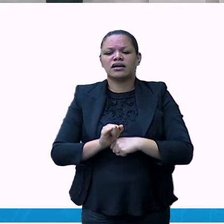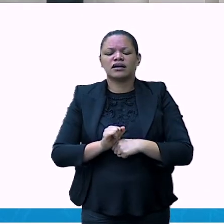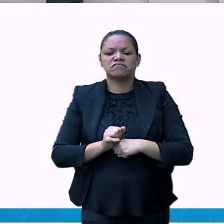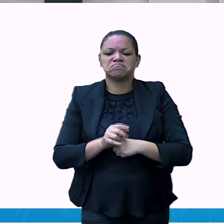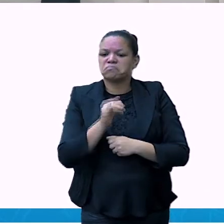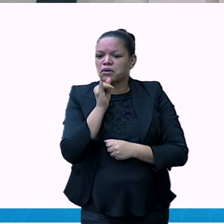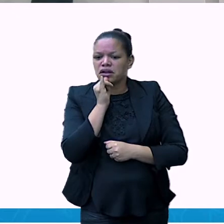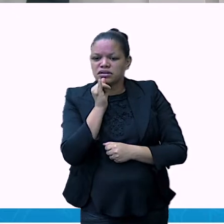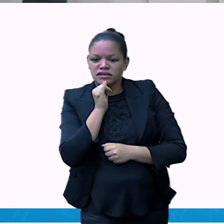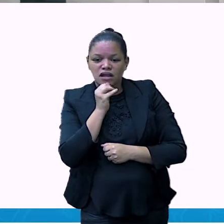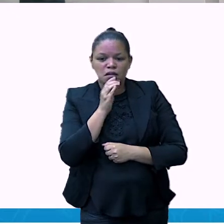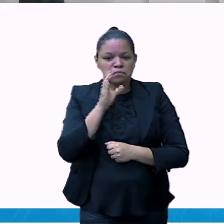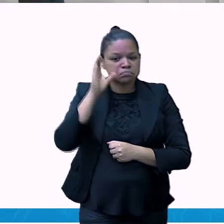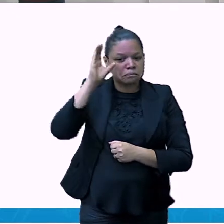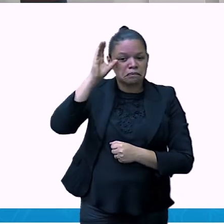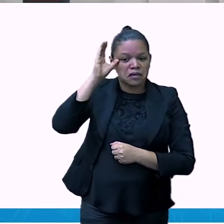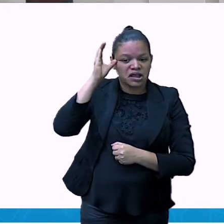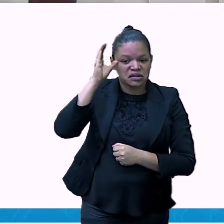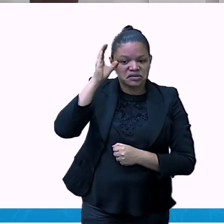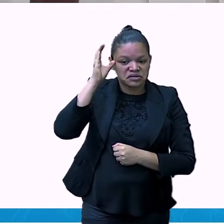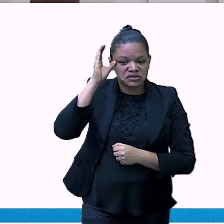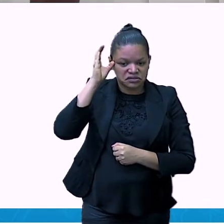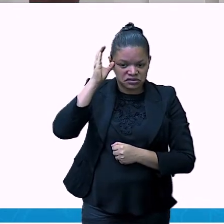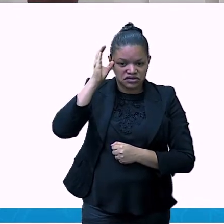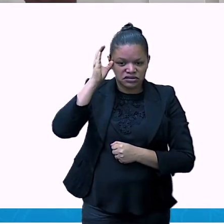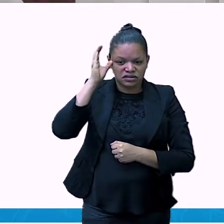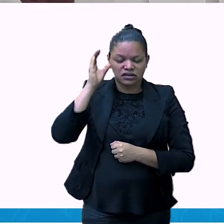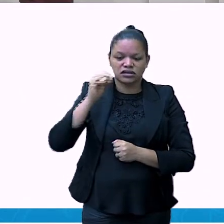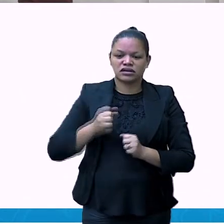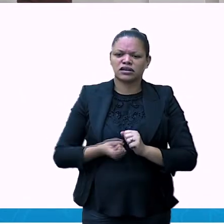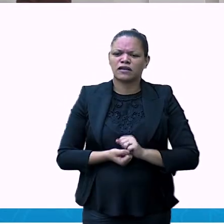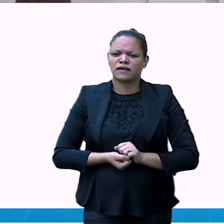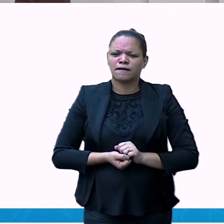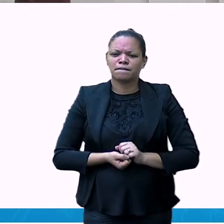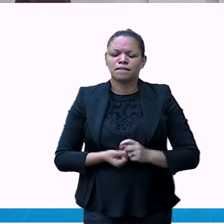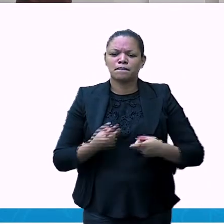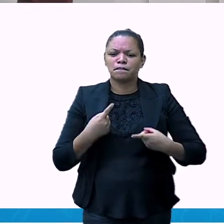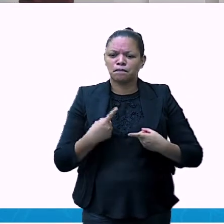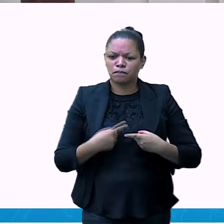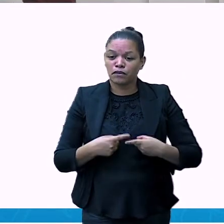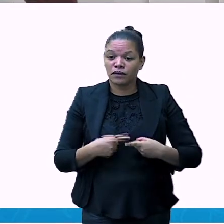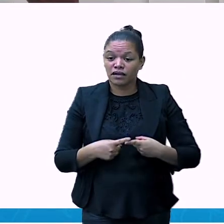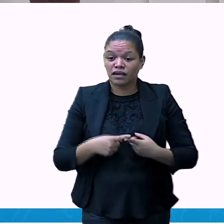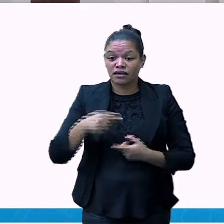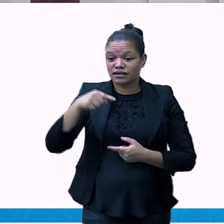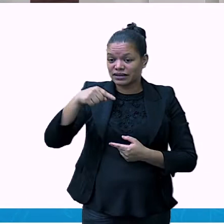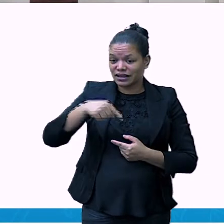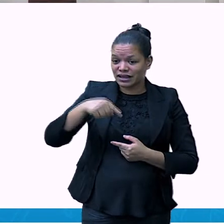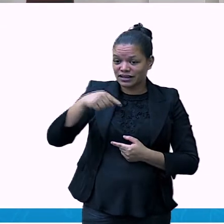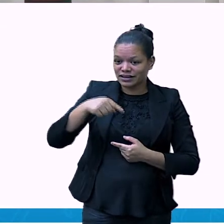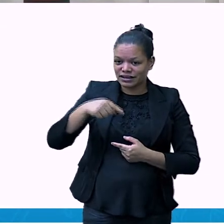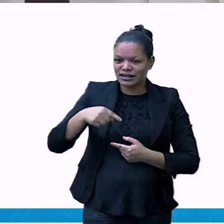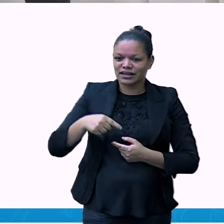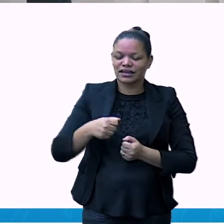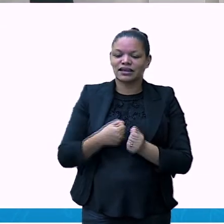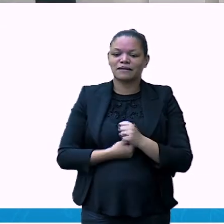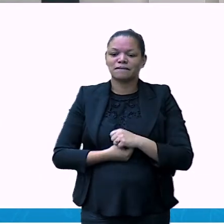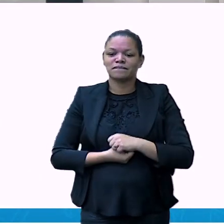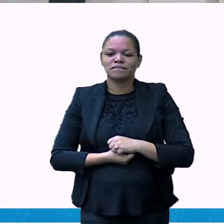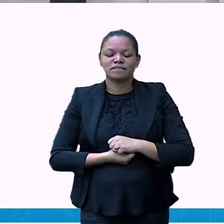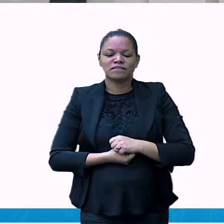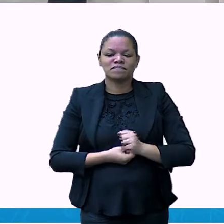Peças automotivas, né? Apesar de importar o minério de ferro, mas a gente precisa aí dessas